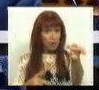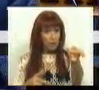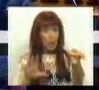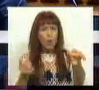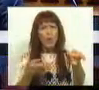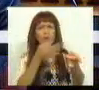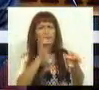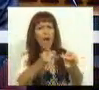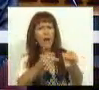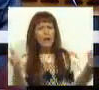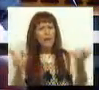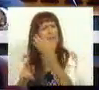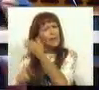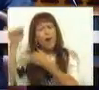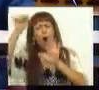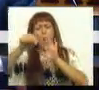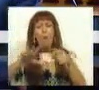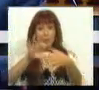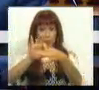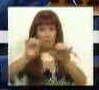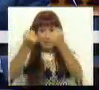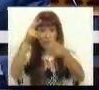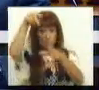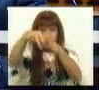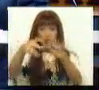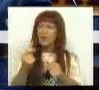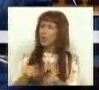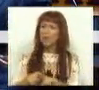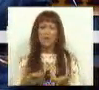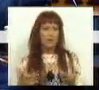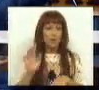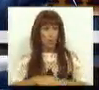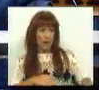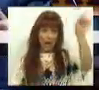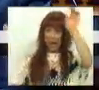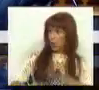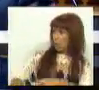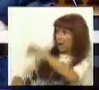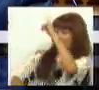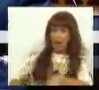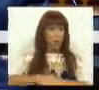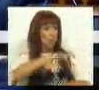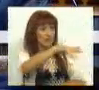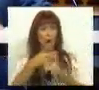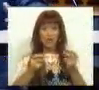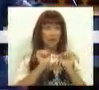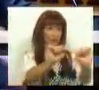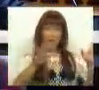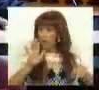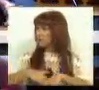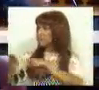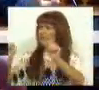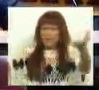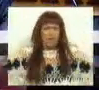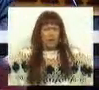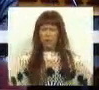quando refere que no interior da coligação parece que hoje há um passa-culpas. Este orçamento não é de ninguém. Esta declaração,